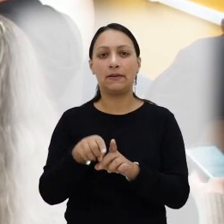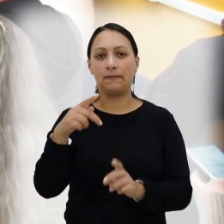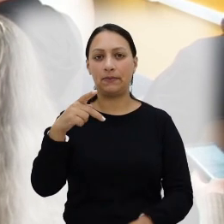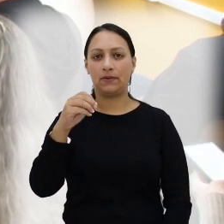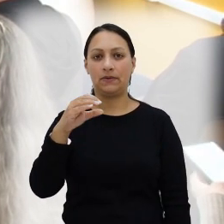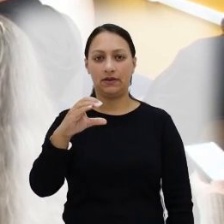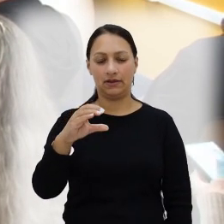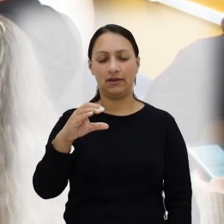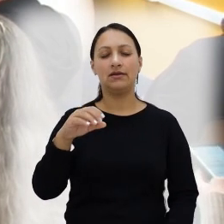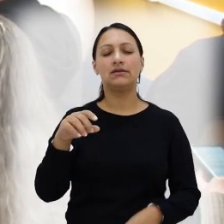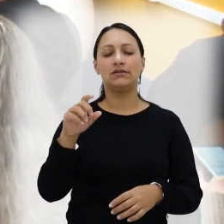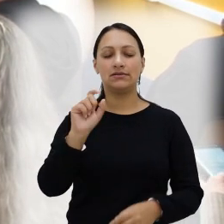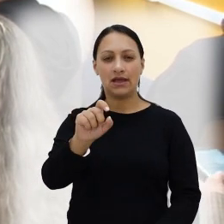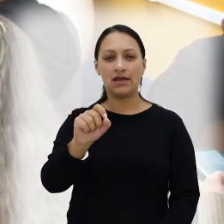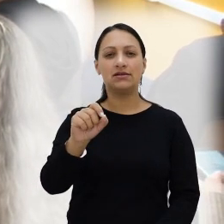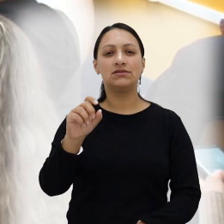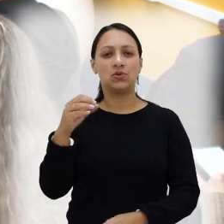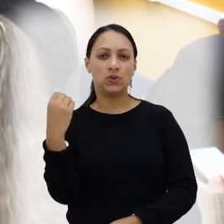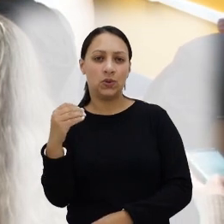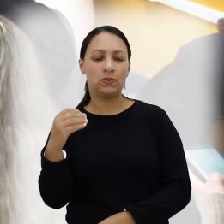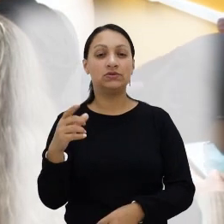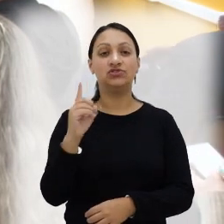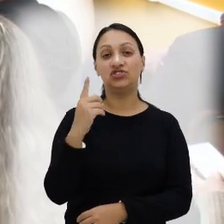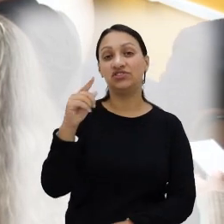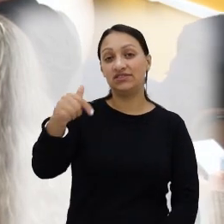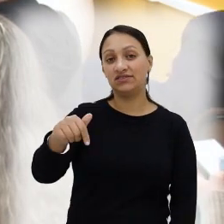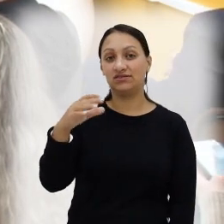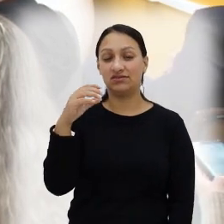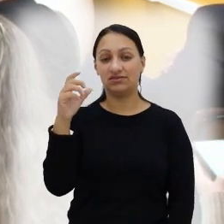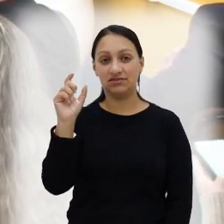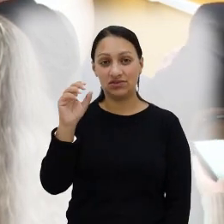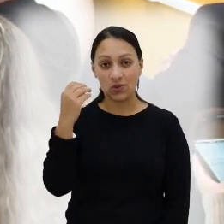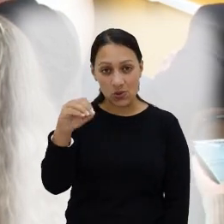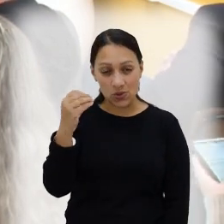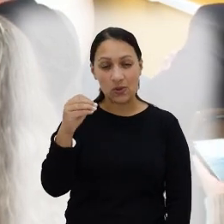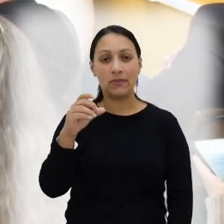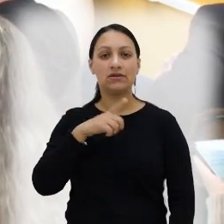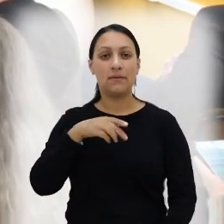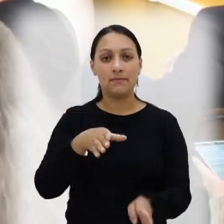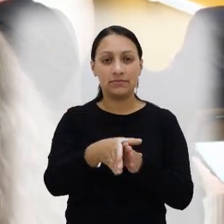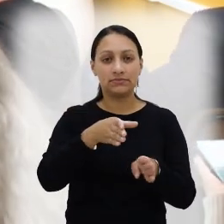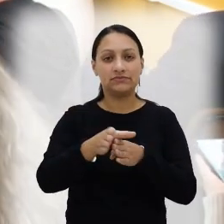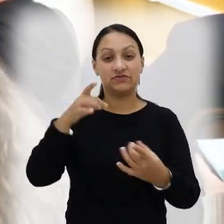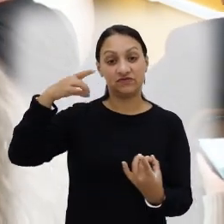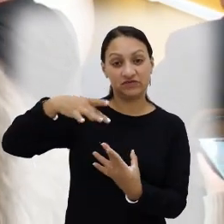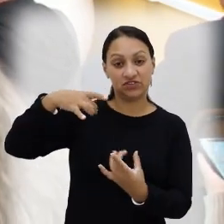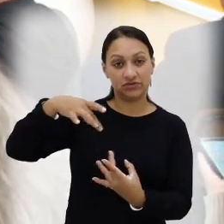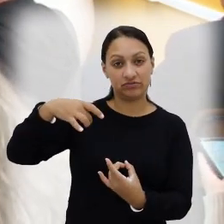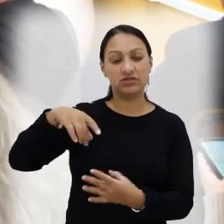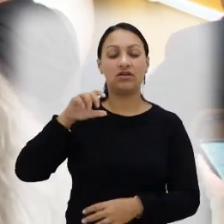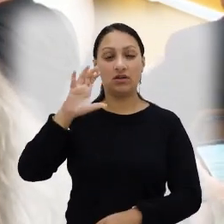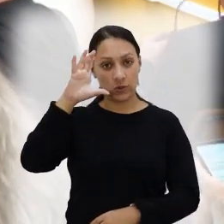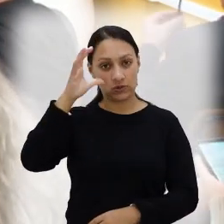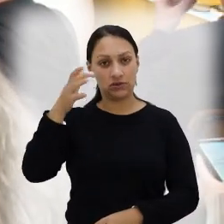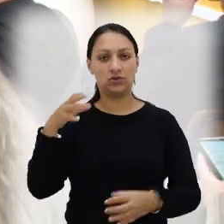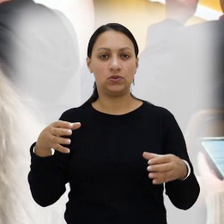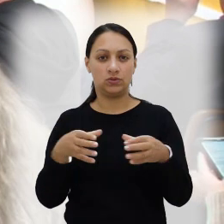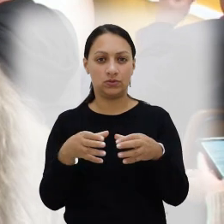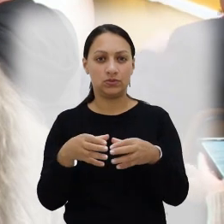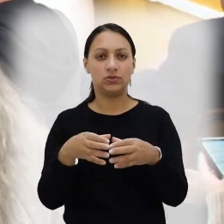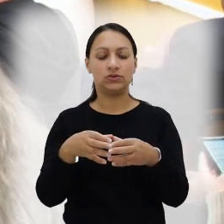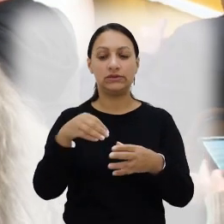10/10. 17/10, a gente tem uma mentoria que a gente chamou de mentoria de feedback. Essa mentoria vai acontecer com a equipe